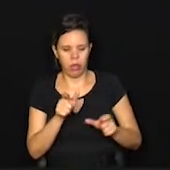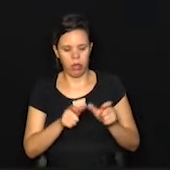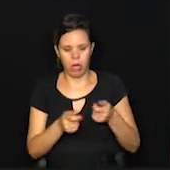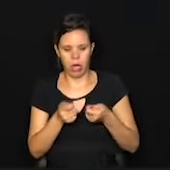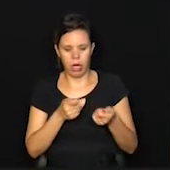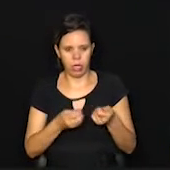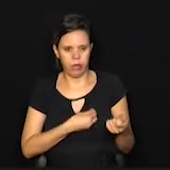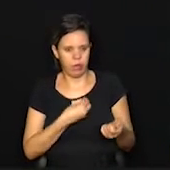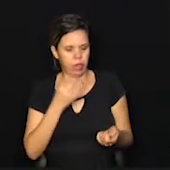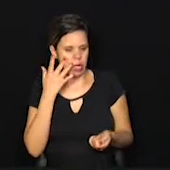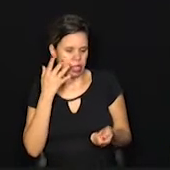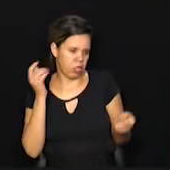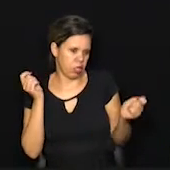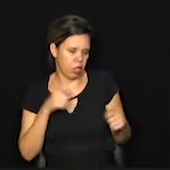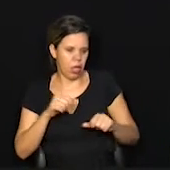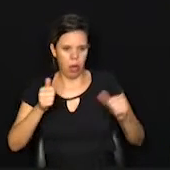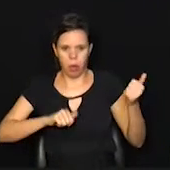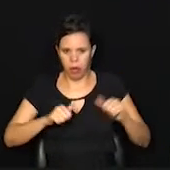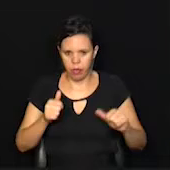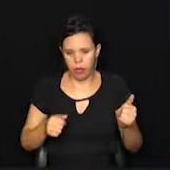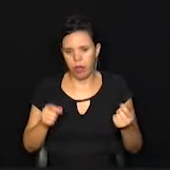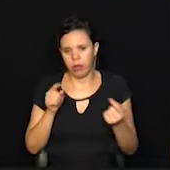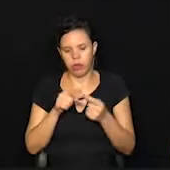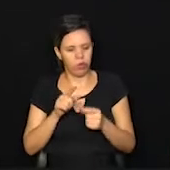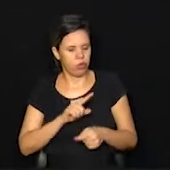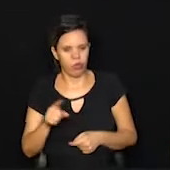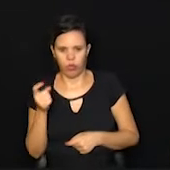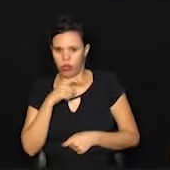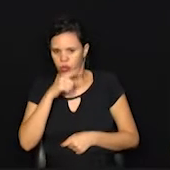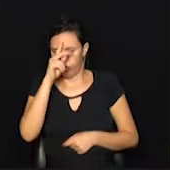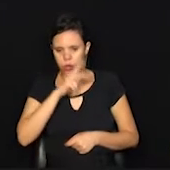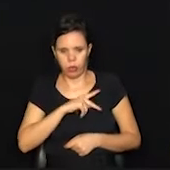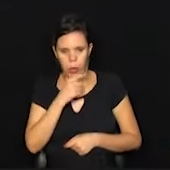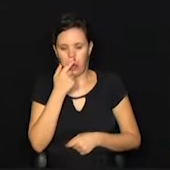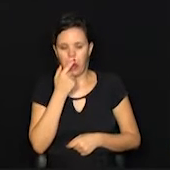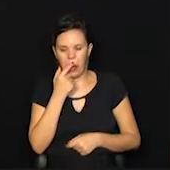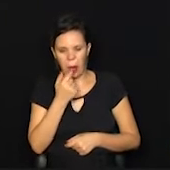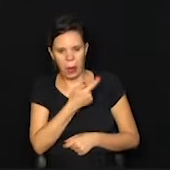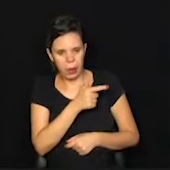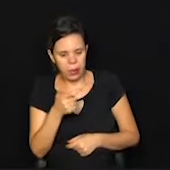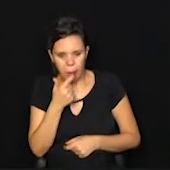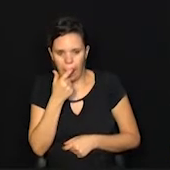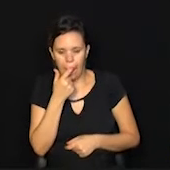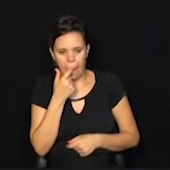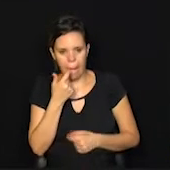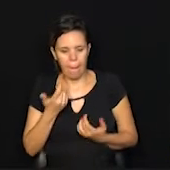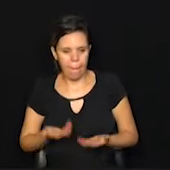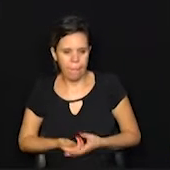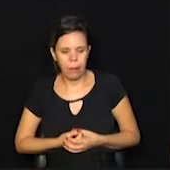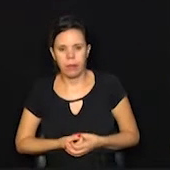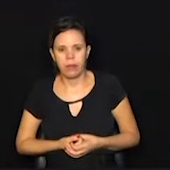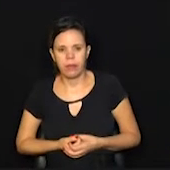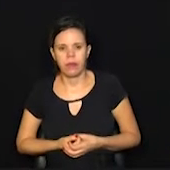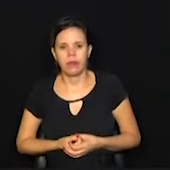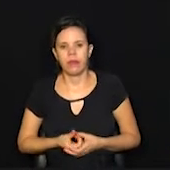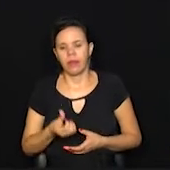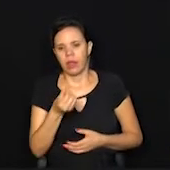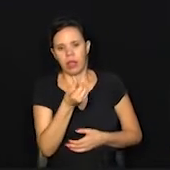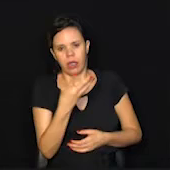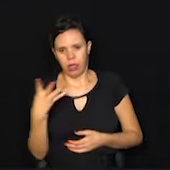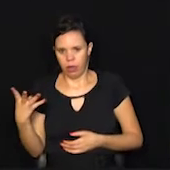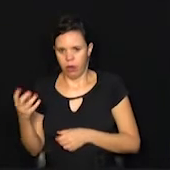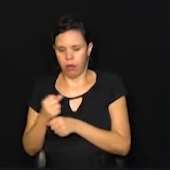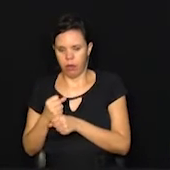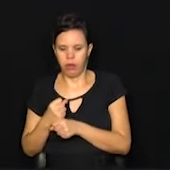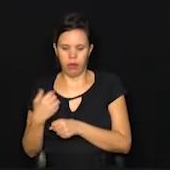assuntos a nossa vida é acha que dá para avaliar objetivamente tá mentindo para si mesmo existe né então assim 64 por foi o